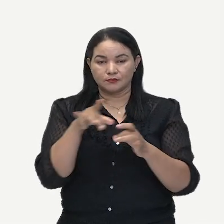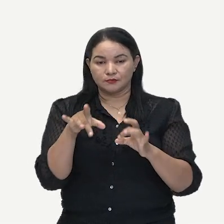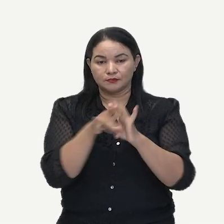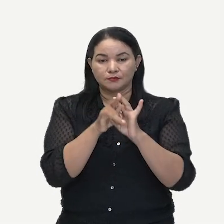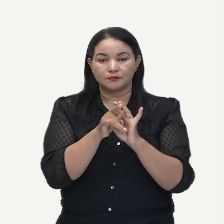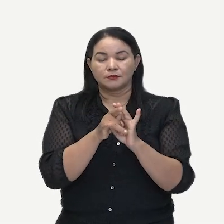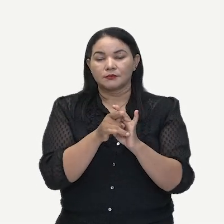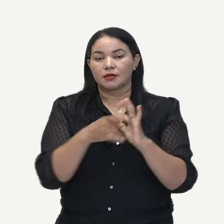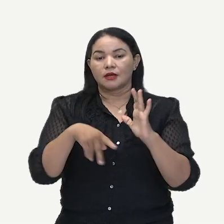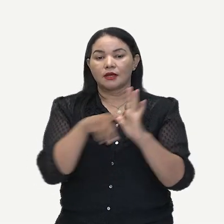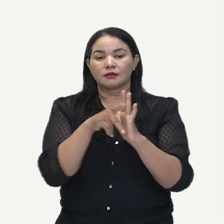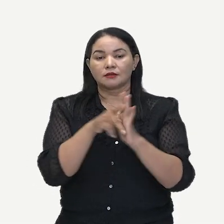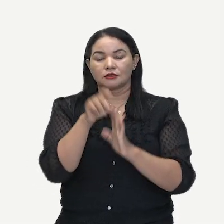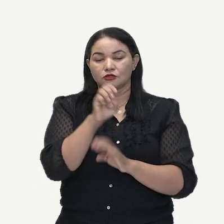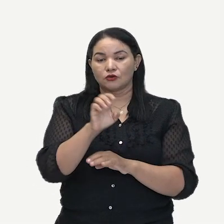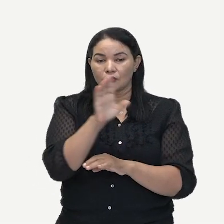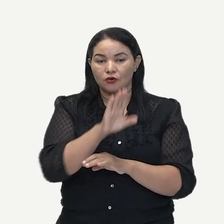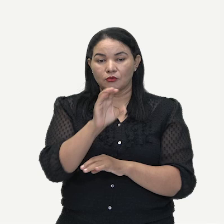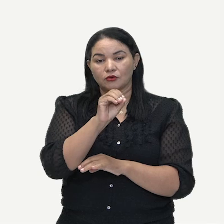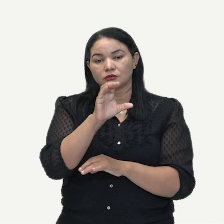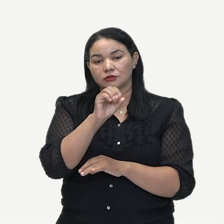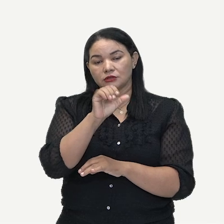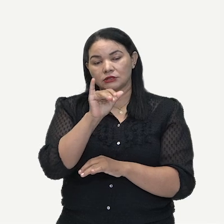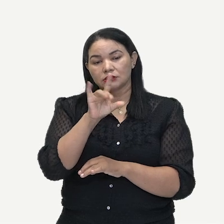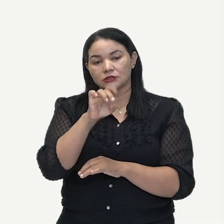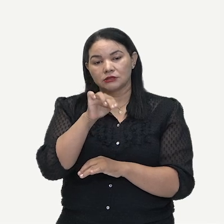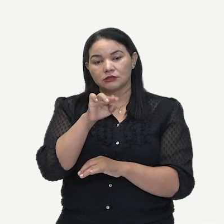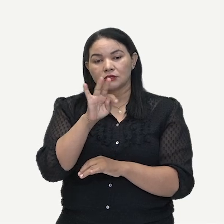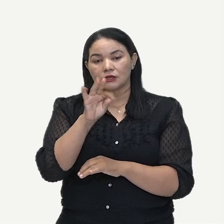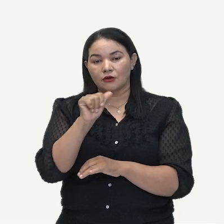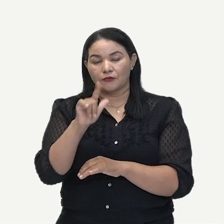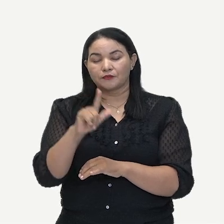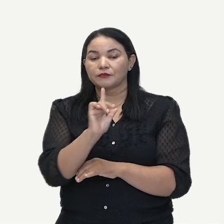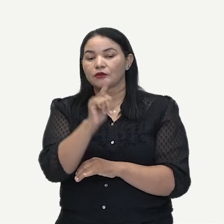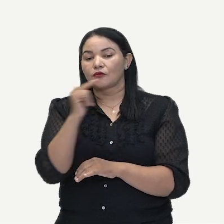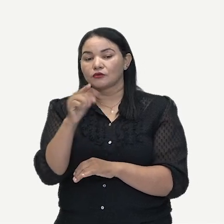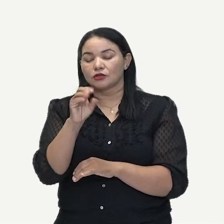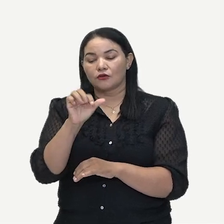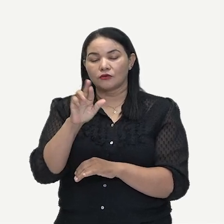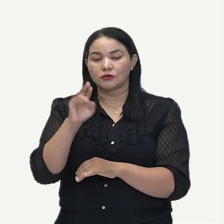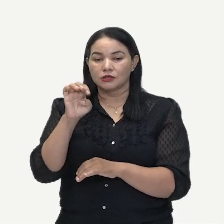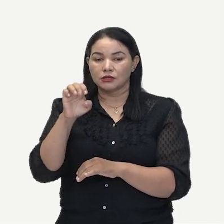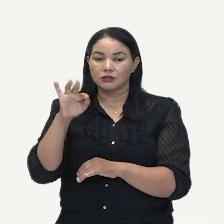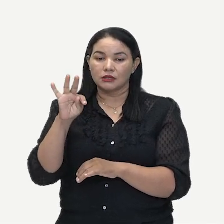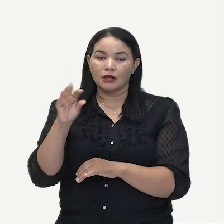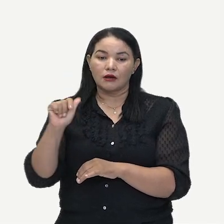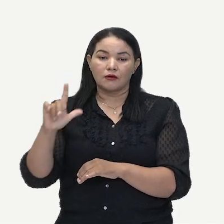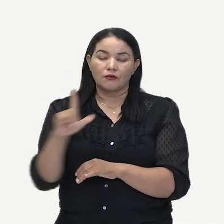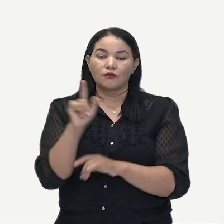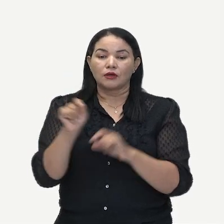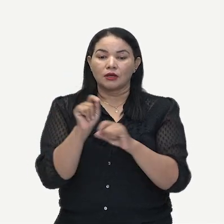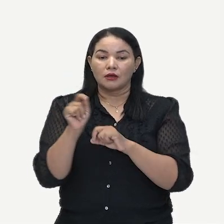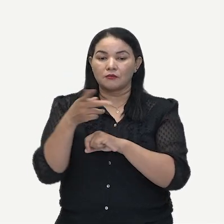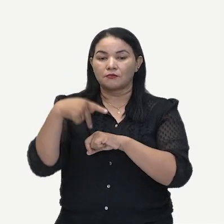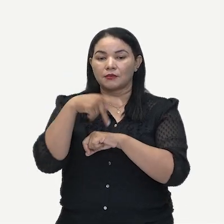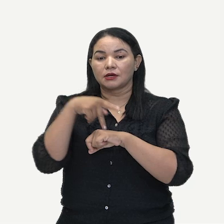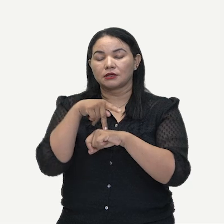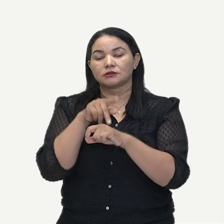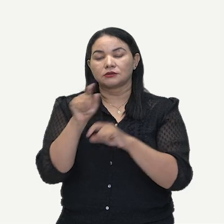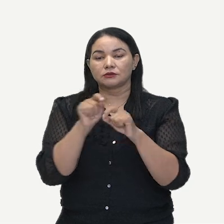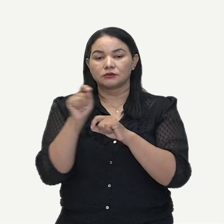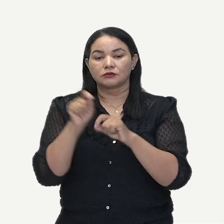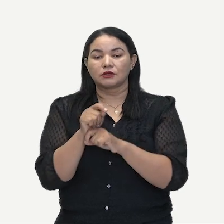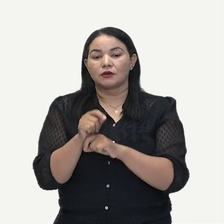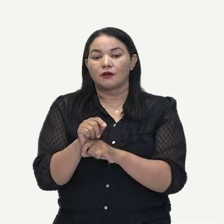a parte da Europa Ocidental. Na Europa Oriental, vai se compreender aqueles países que foram